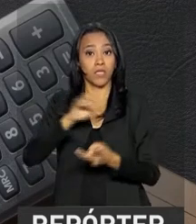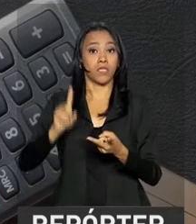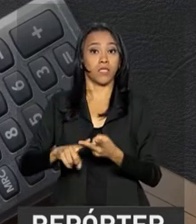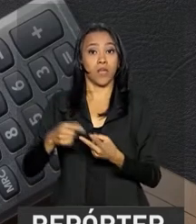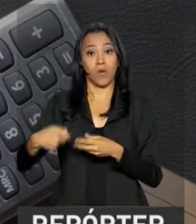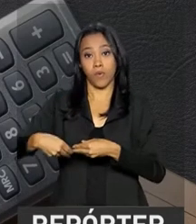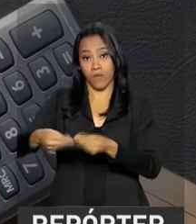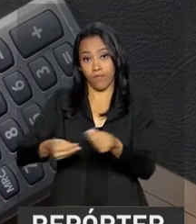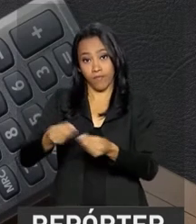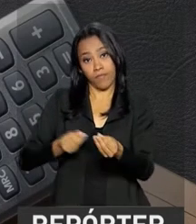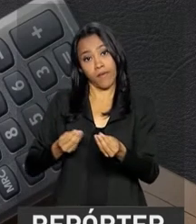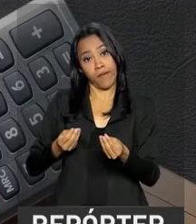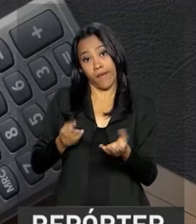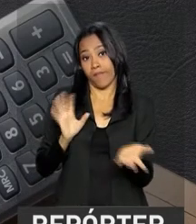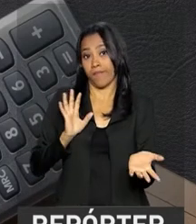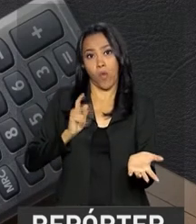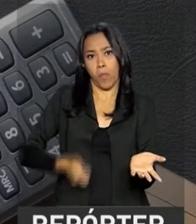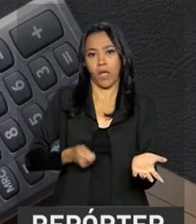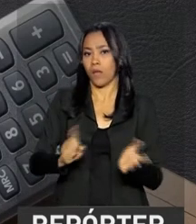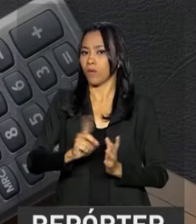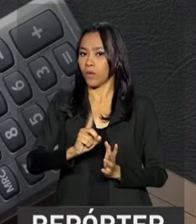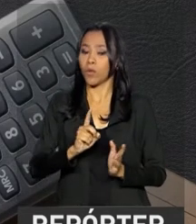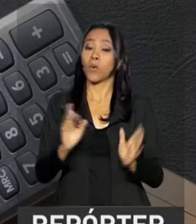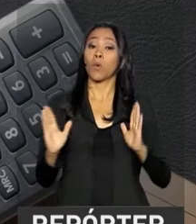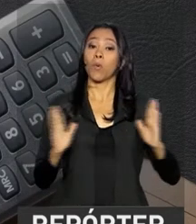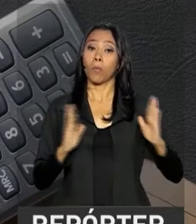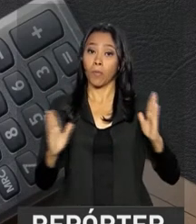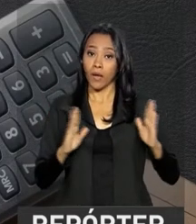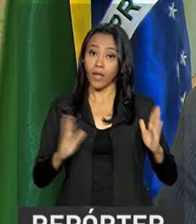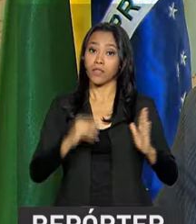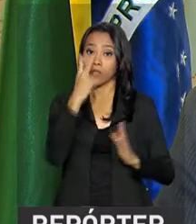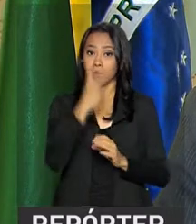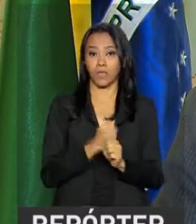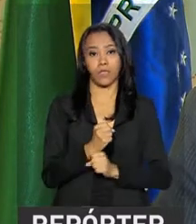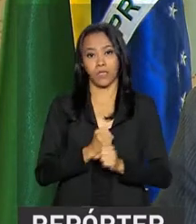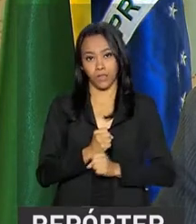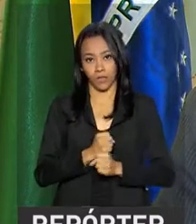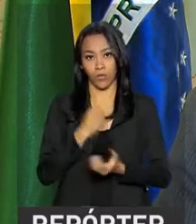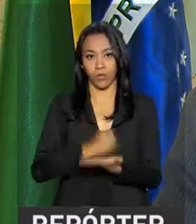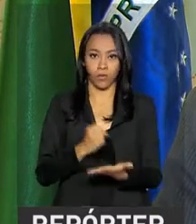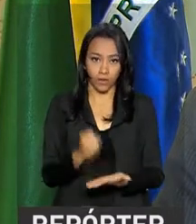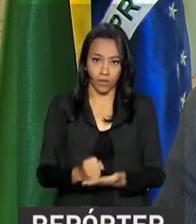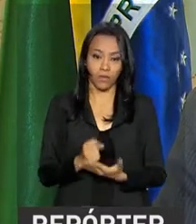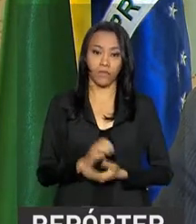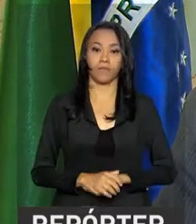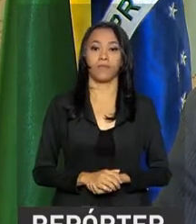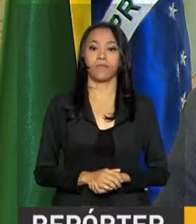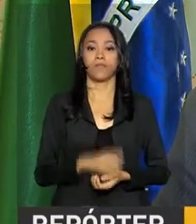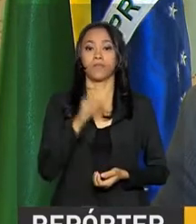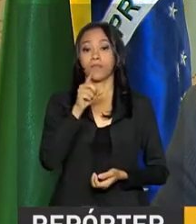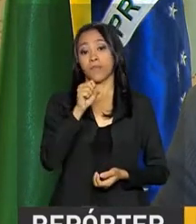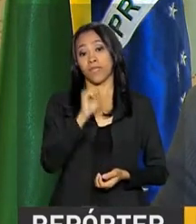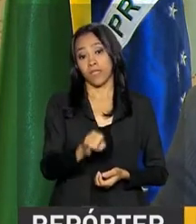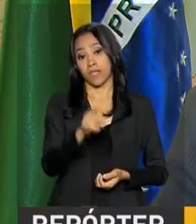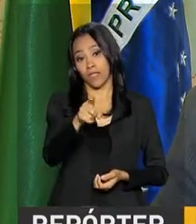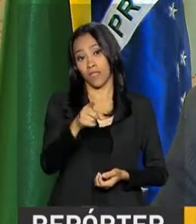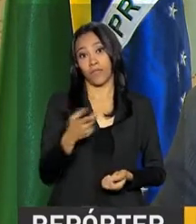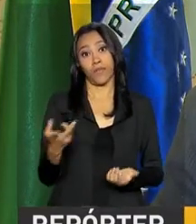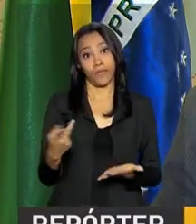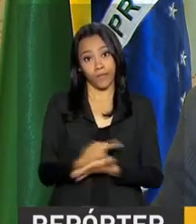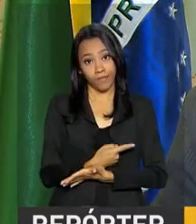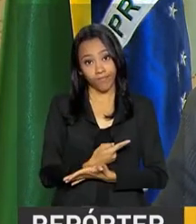facultativos o tempo máximo de contrato é de dois anos se o estádio for usado de forma irregular é